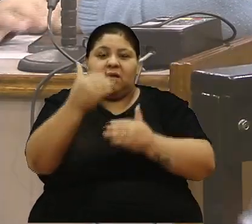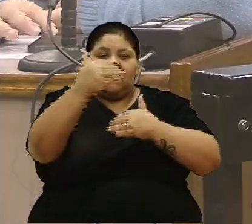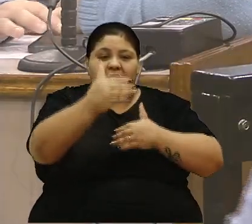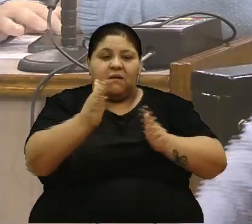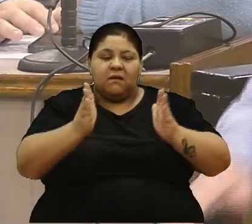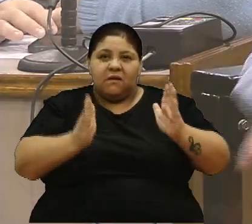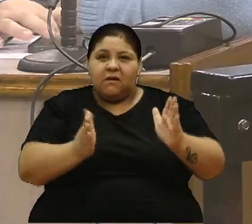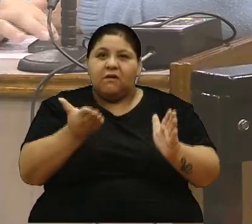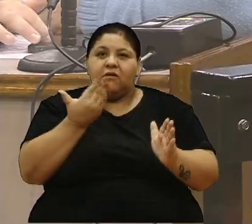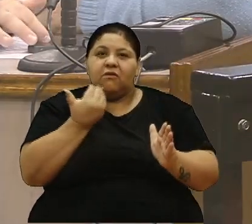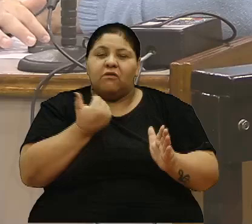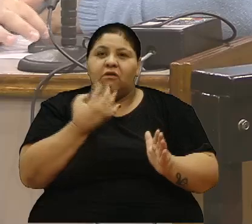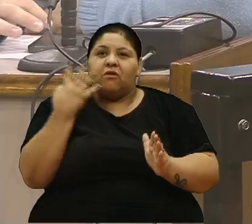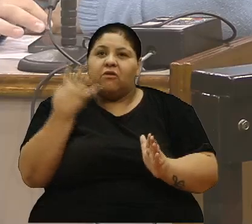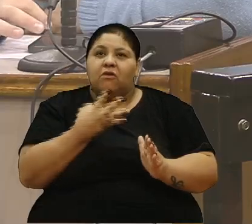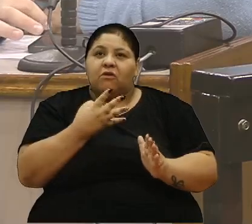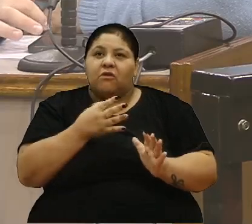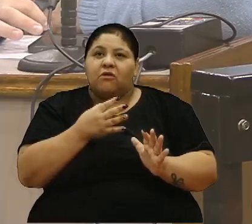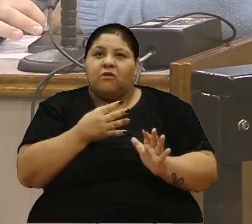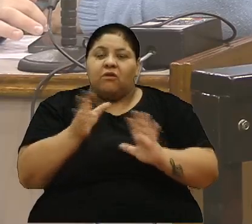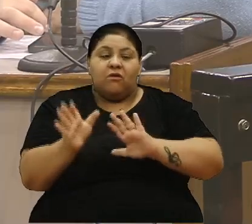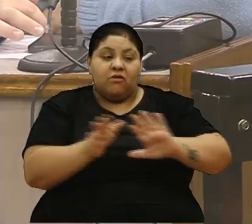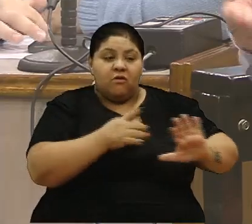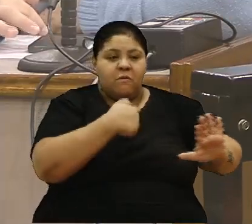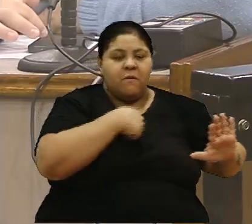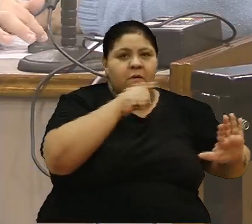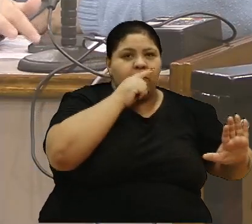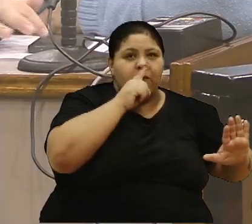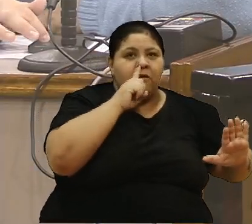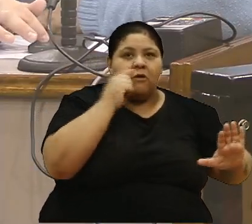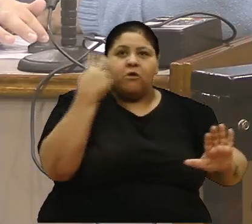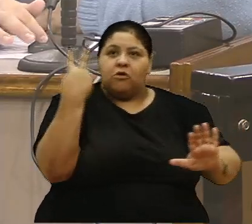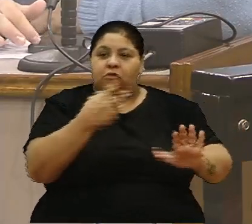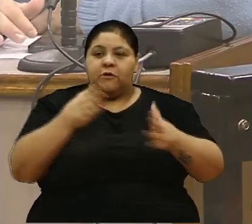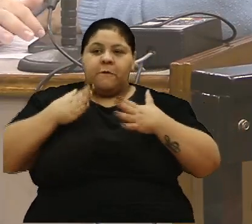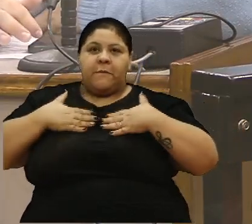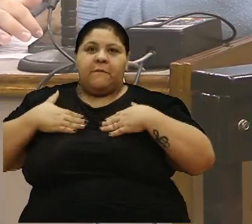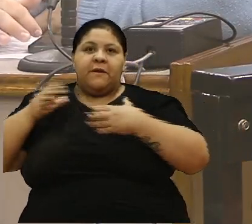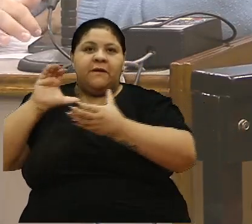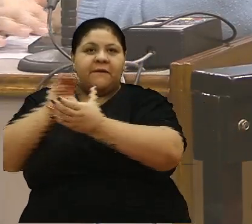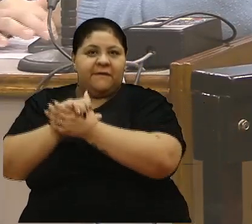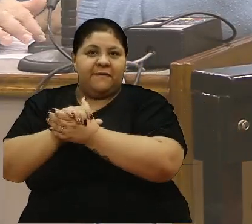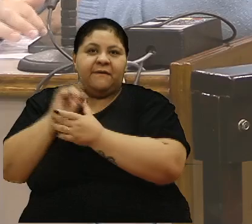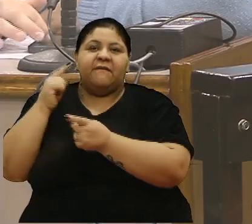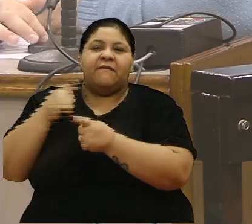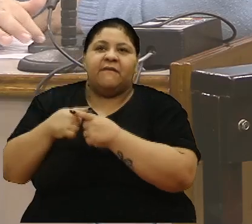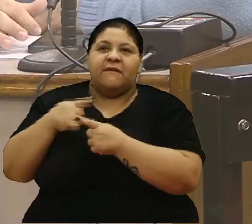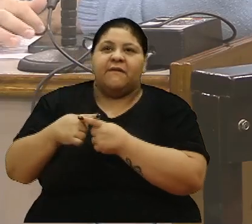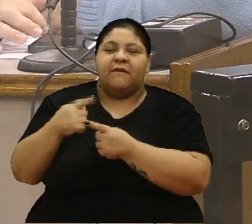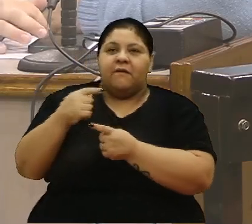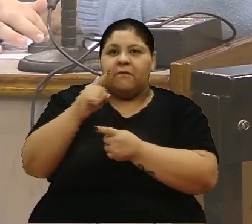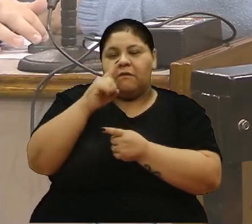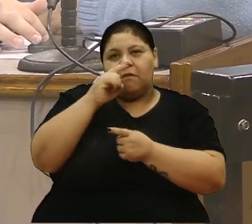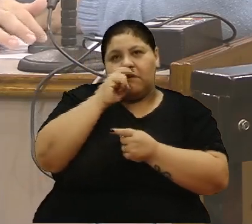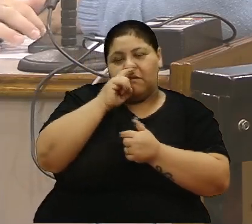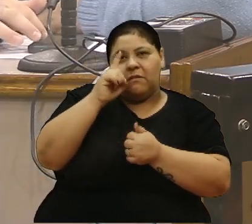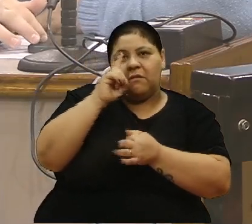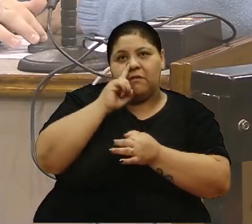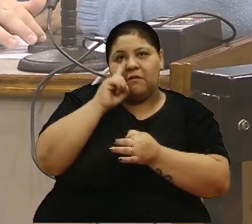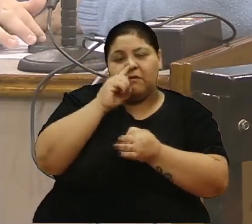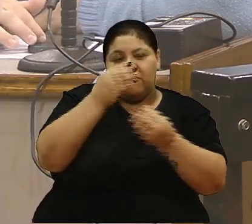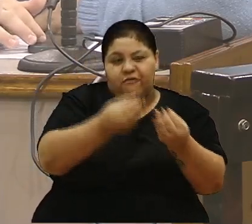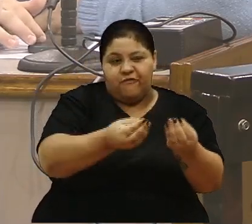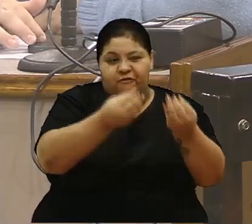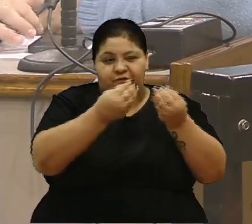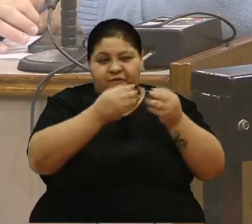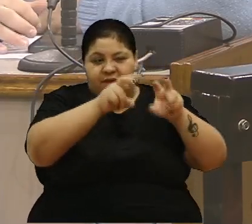de compras. 4 eu deixava na casa dos meus pais e 2 era para mim. Por causa que os meus pais vieram da colônia,